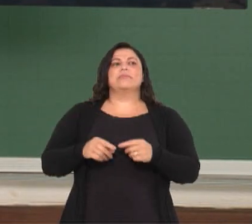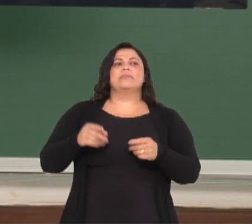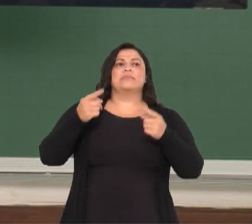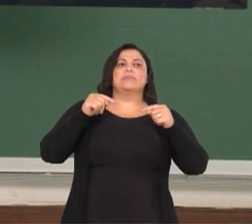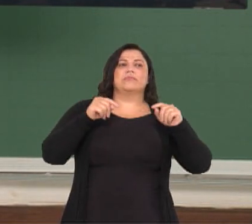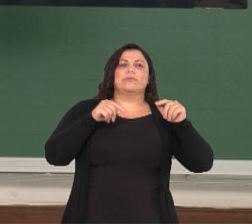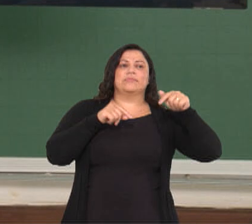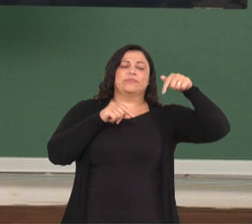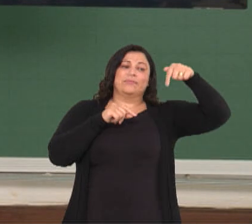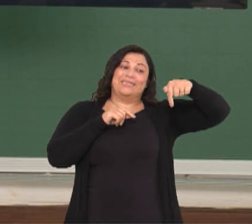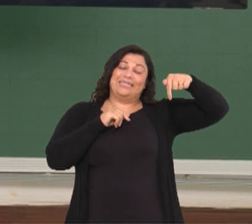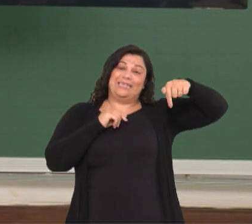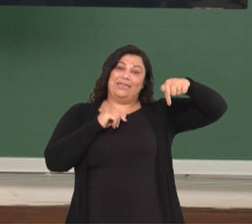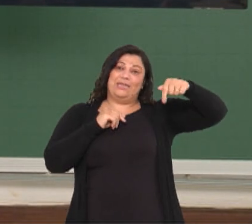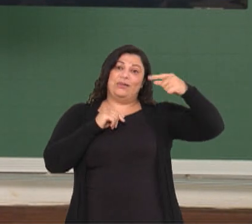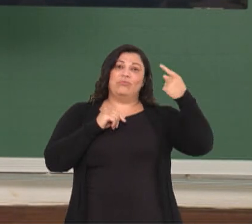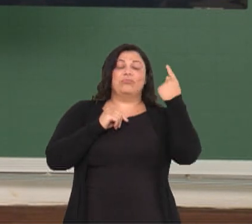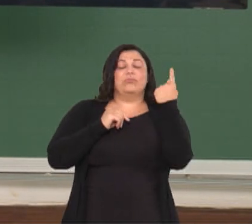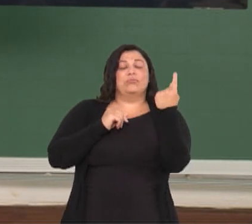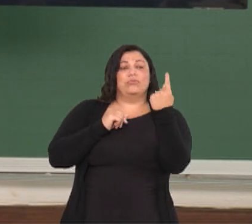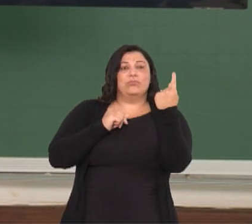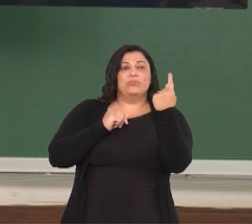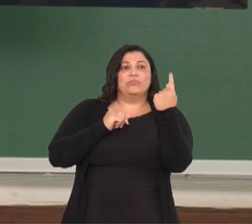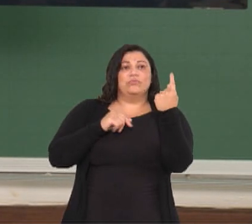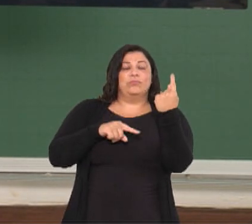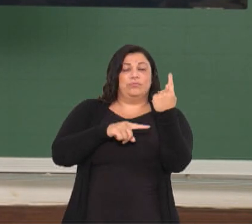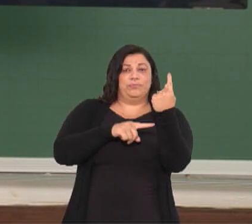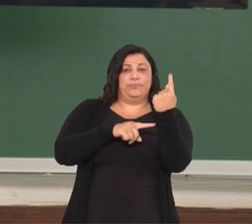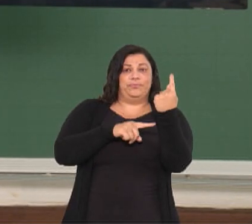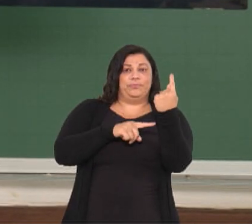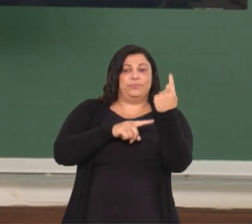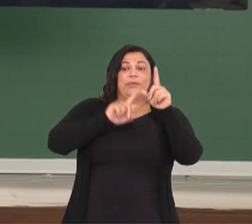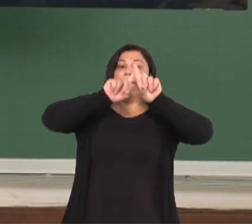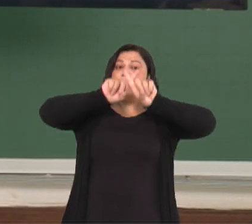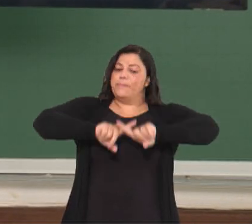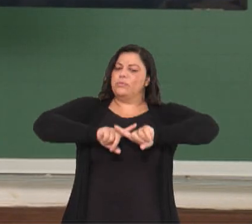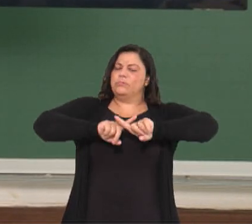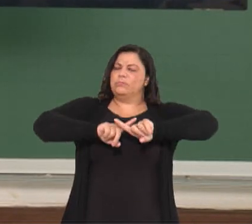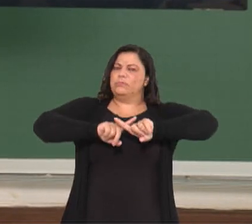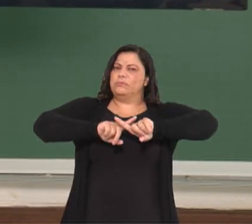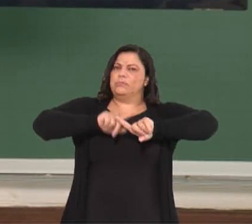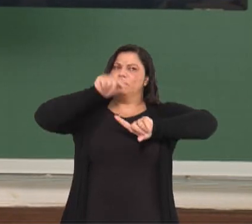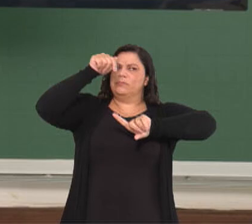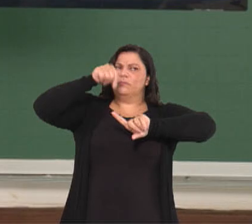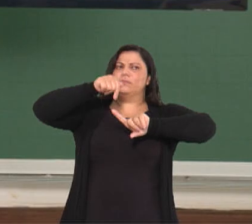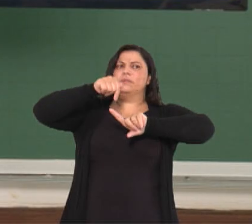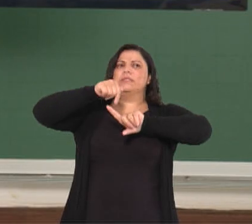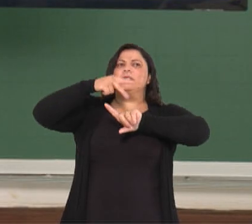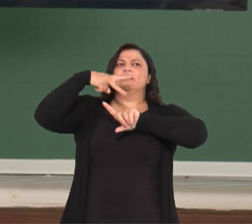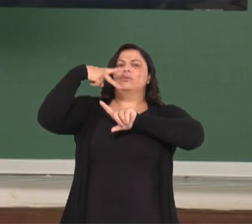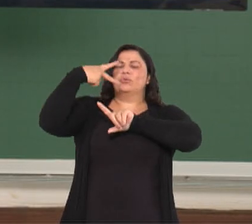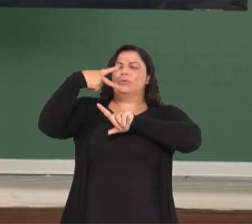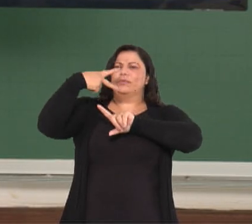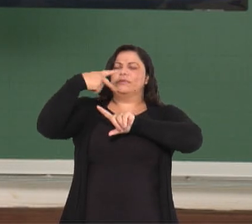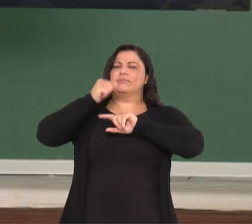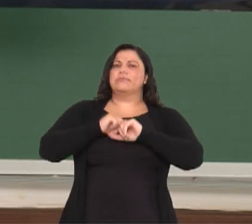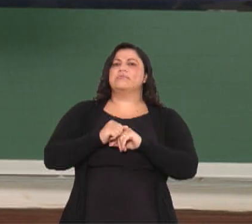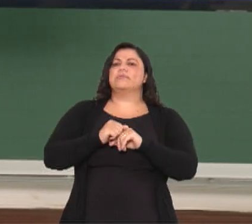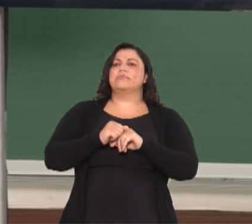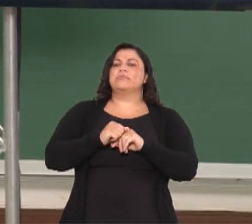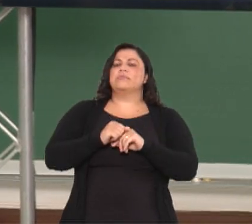e Q2 na mesma, multiplicando entre si. E a força é